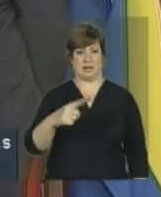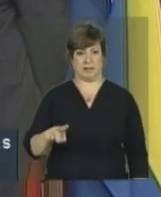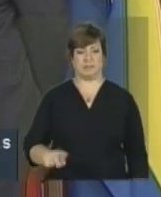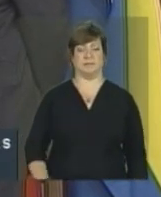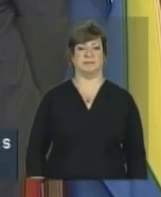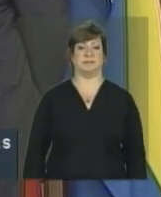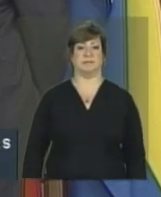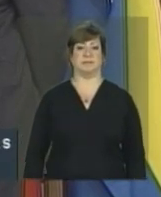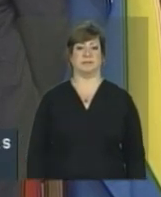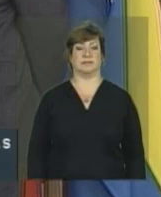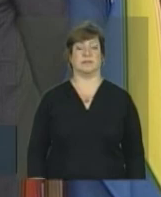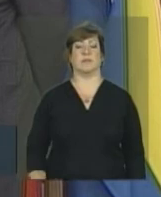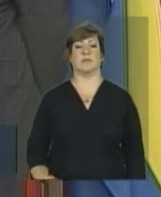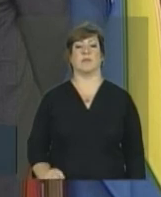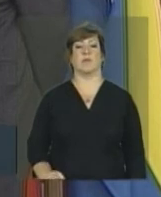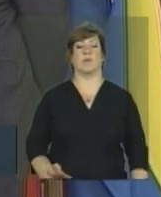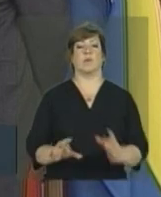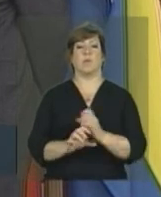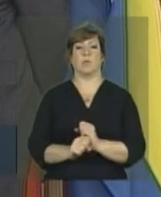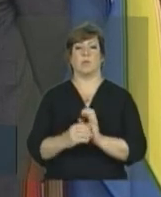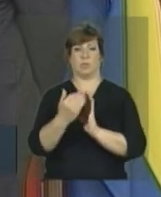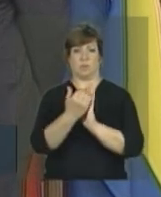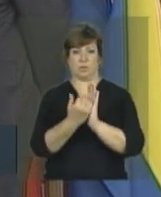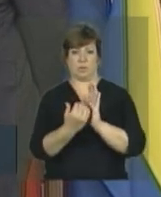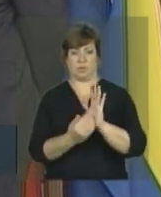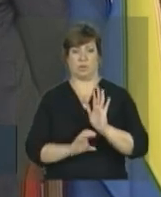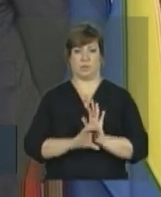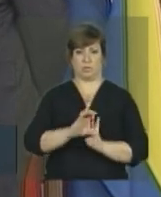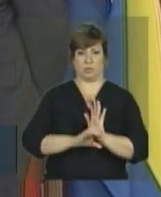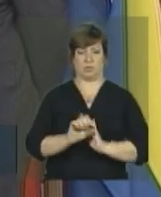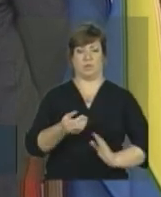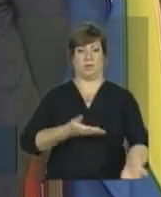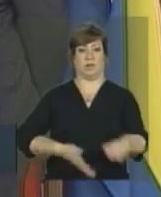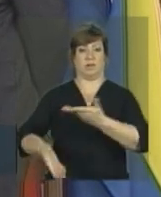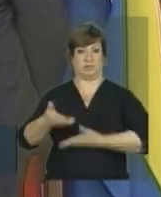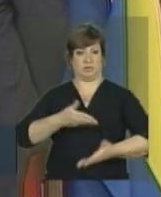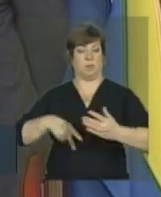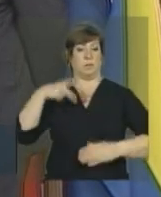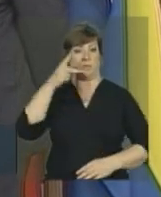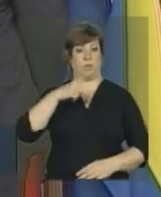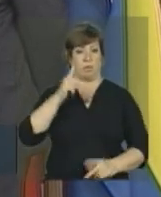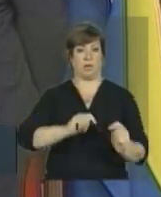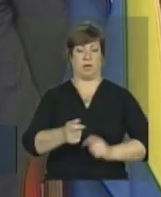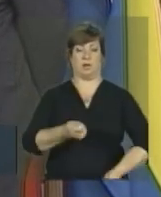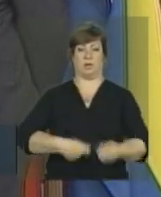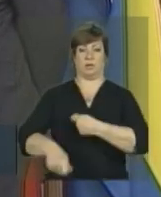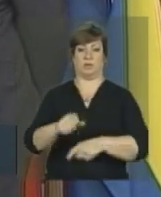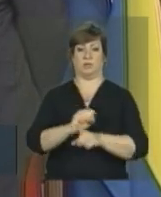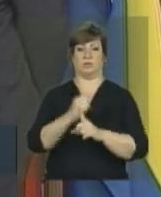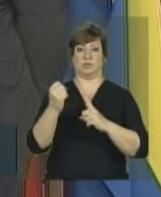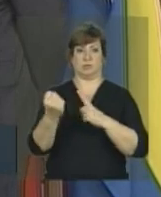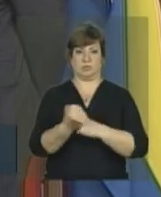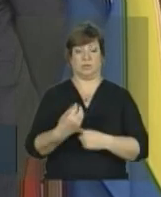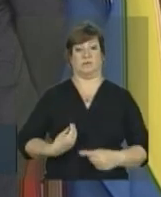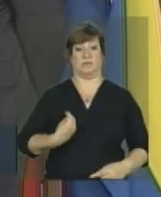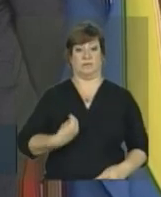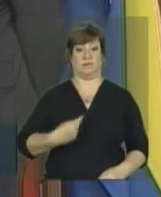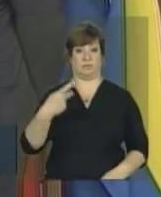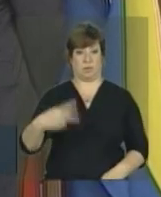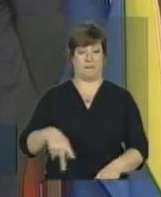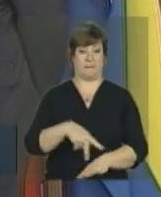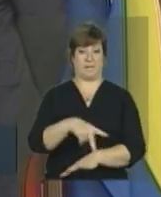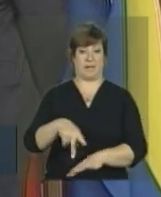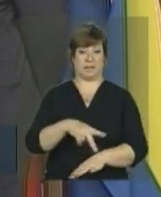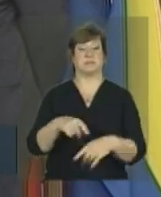Irã. Nos termos da Constituição, as relações políticas, econômicas e sociais vigentes